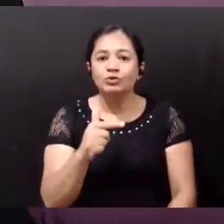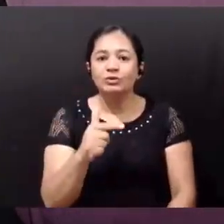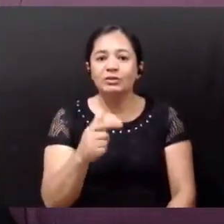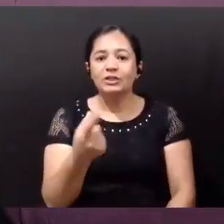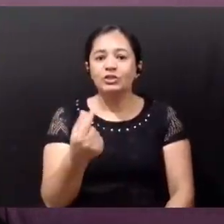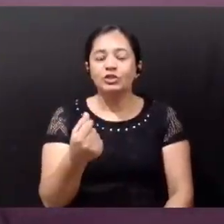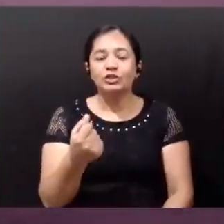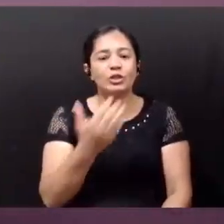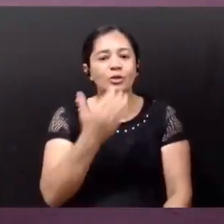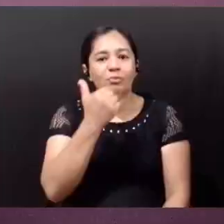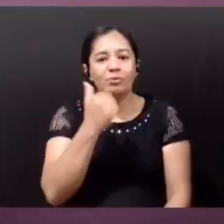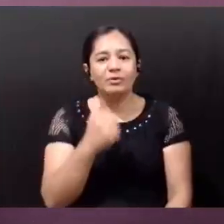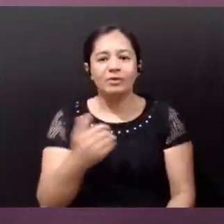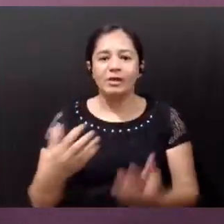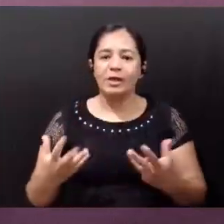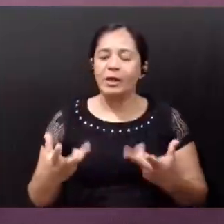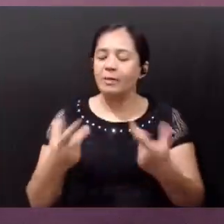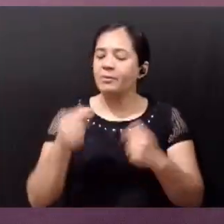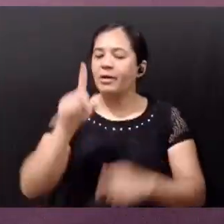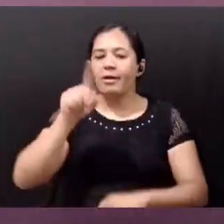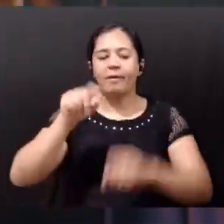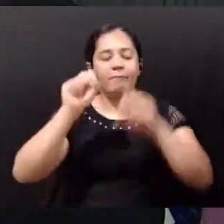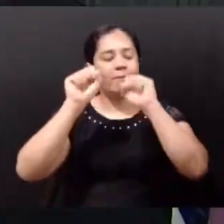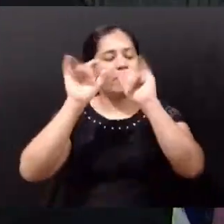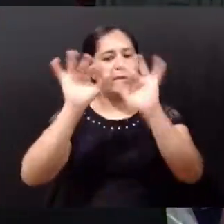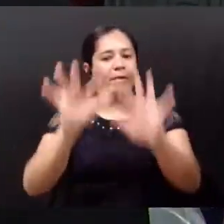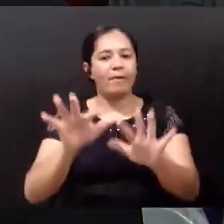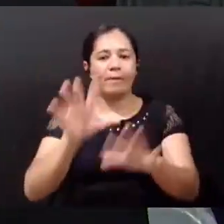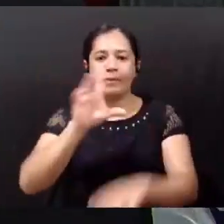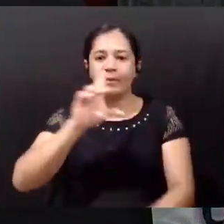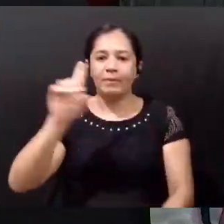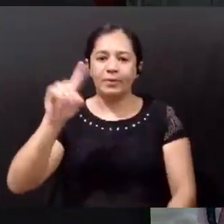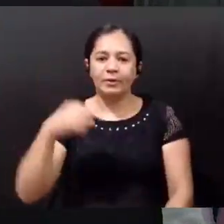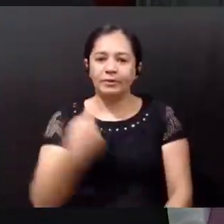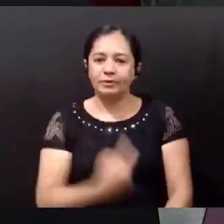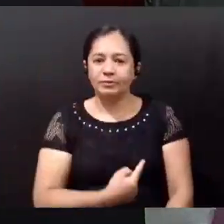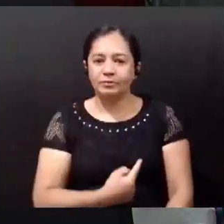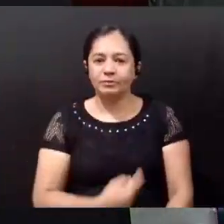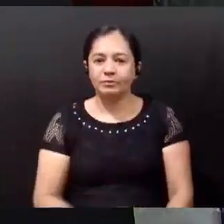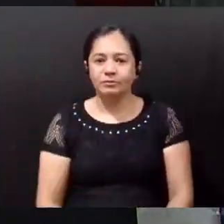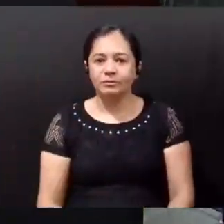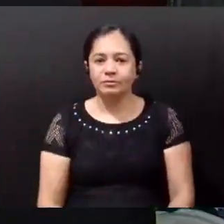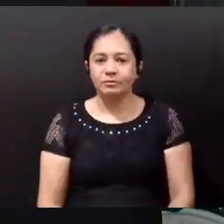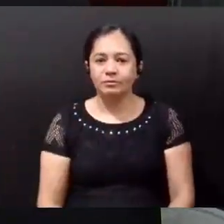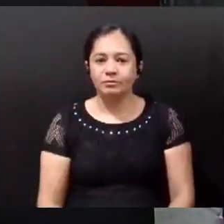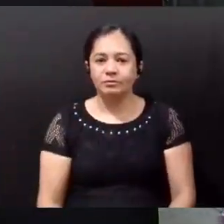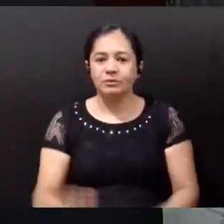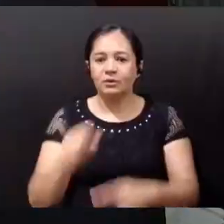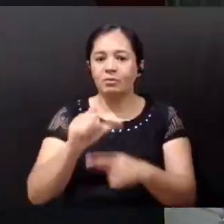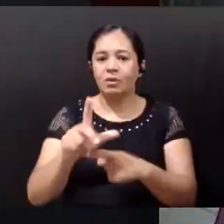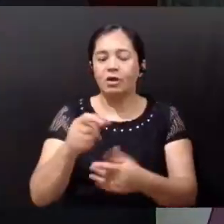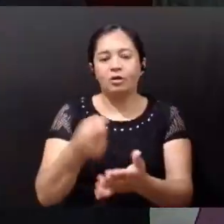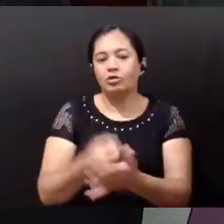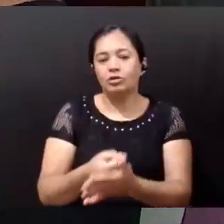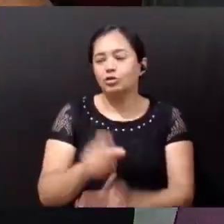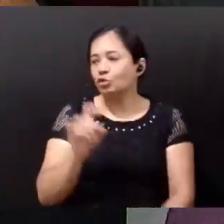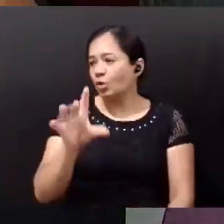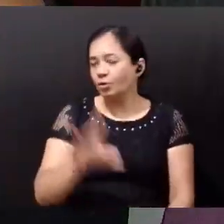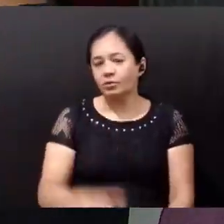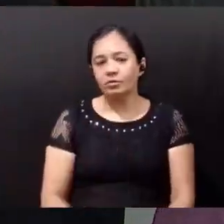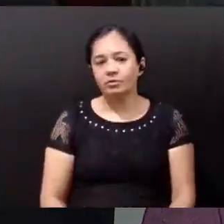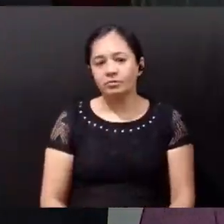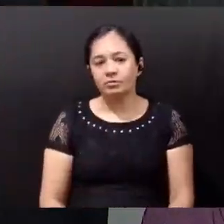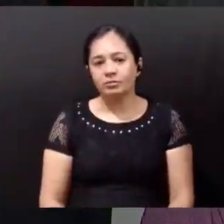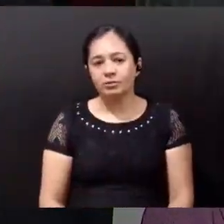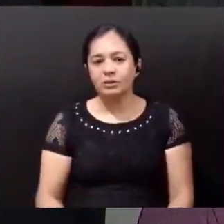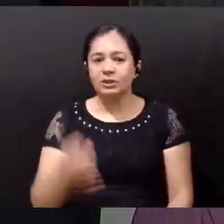maravilhoso, é uma benção de Deus para nós. Pagou aluguel. Só isso. E aí, quando tem esses